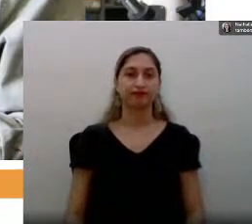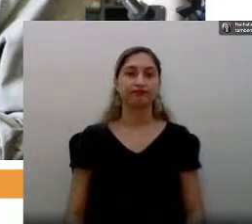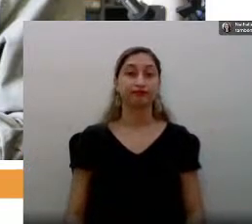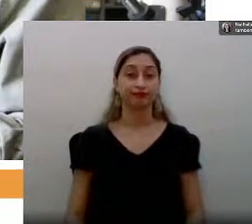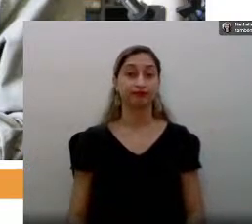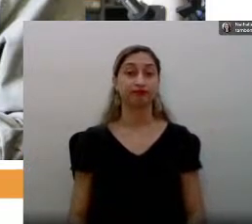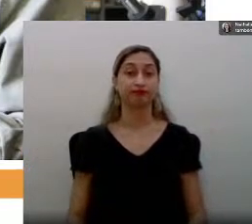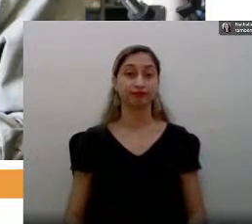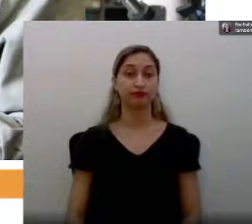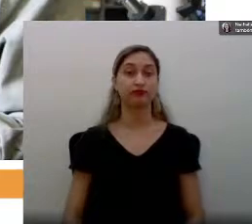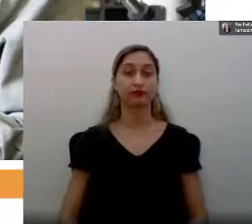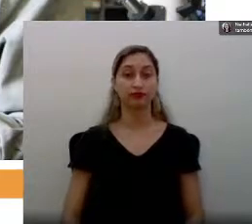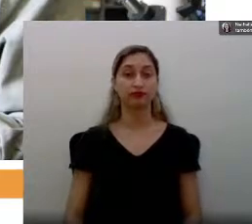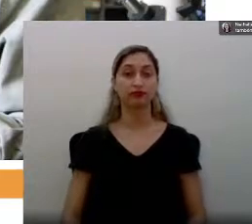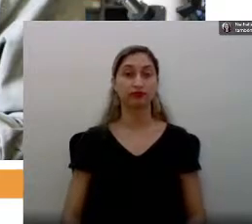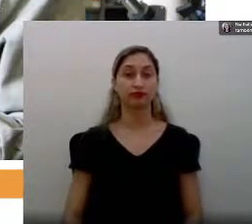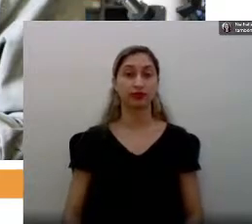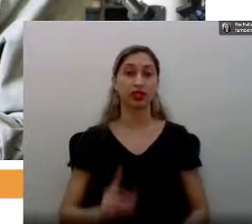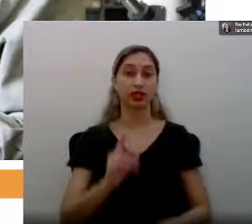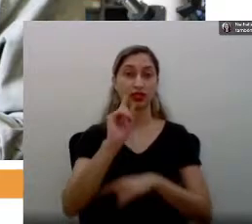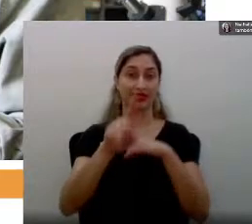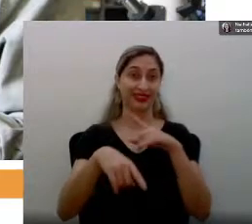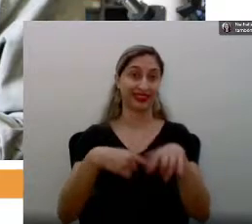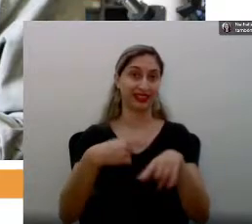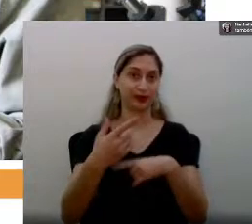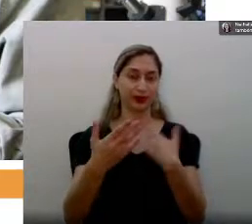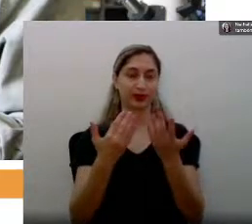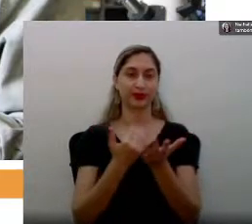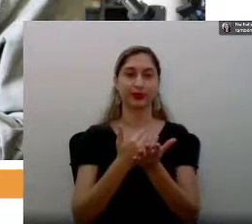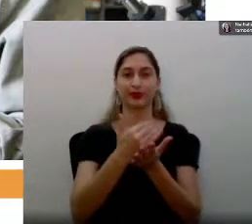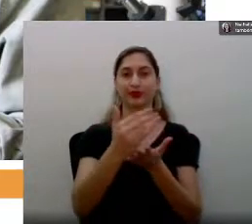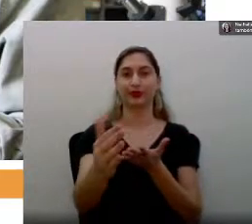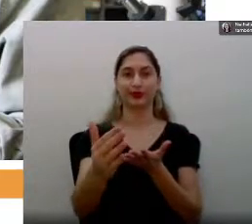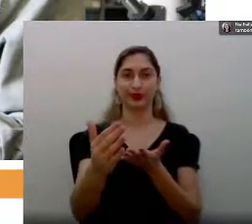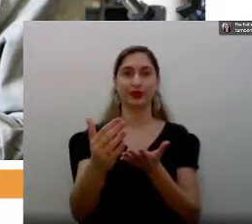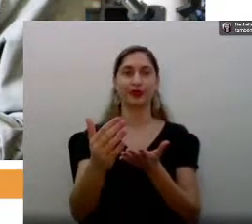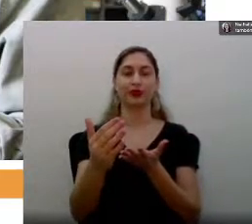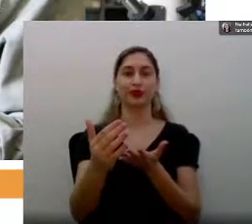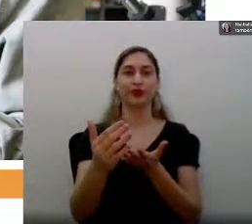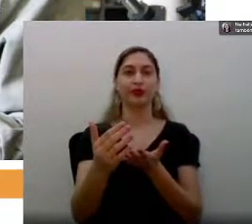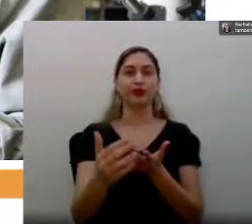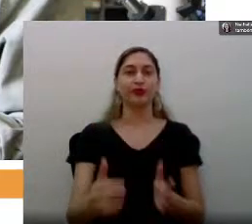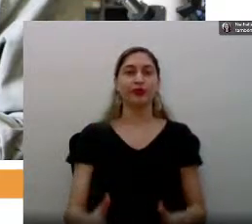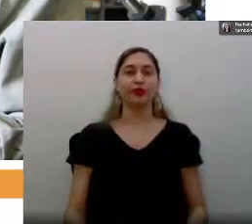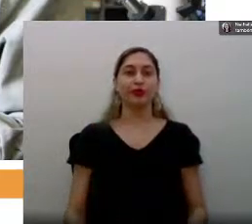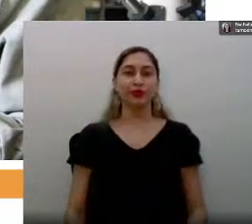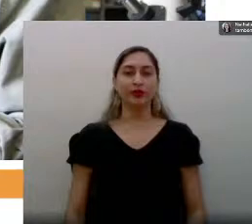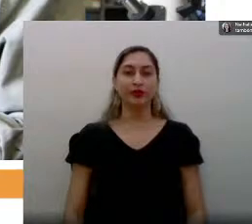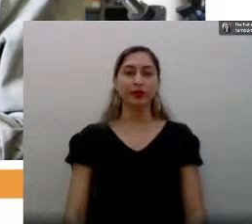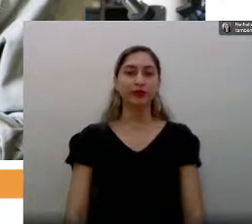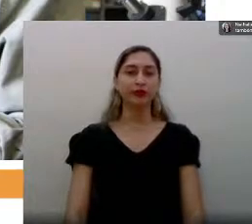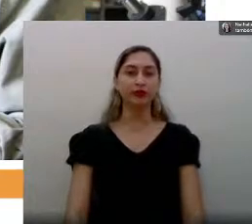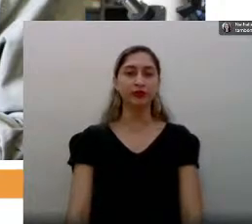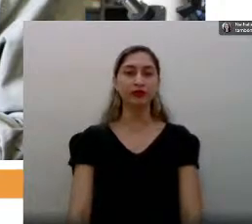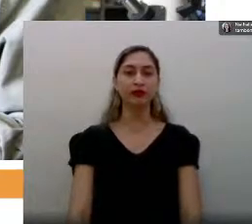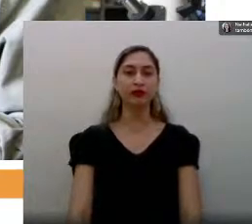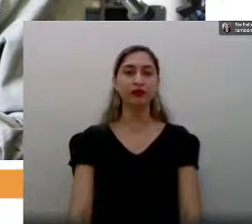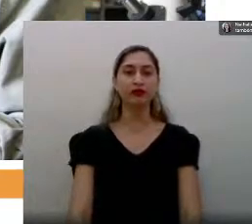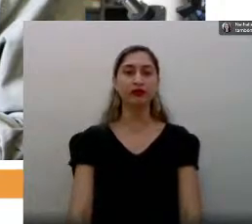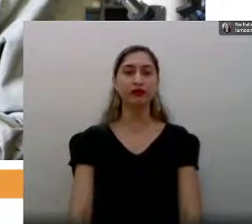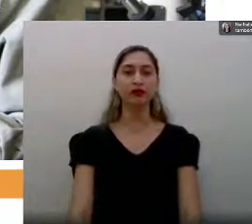apareceu um senhor que hoje a gente começa com o Senhorzinho né a no caminho dos